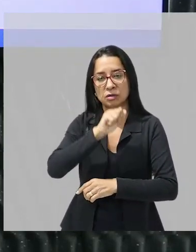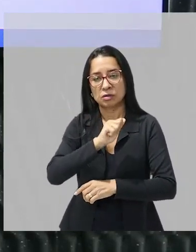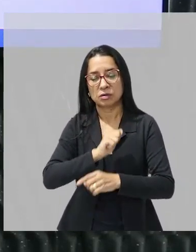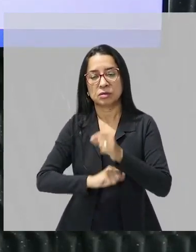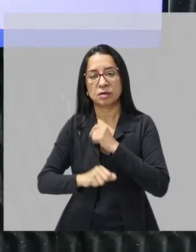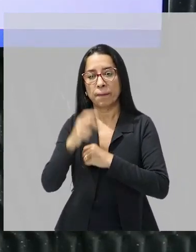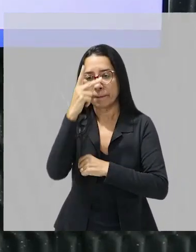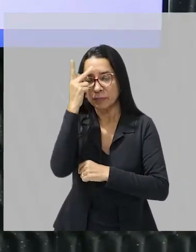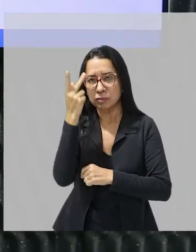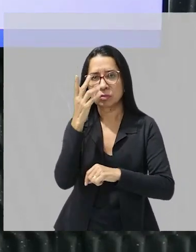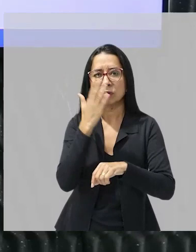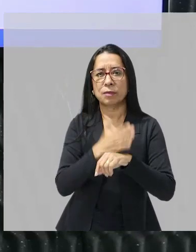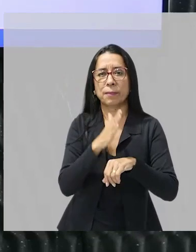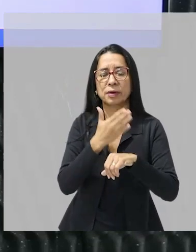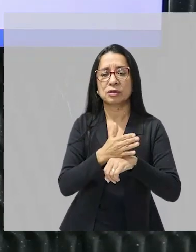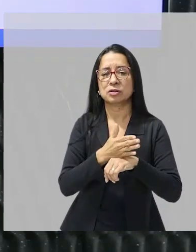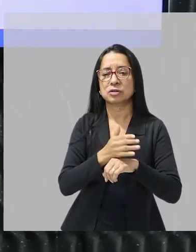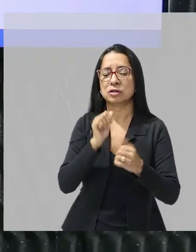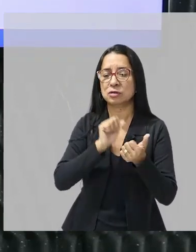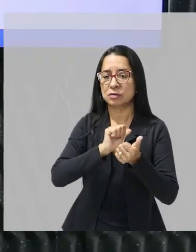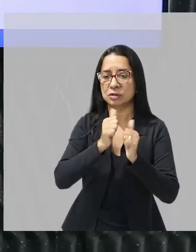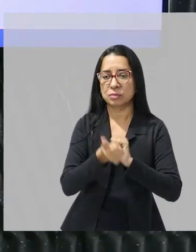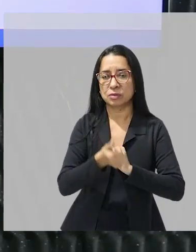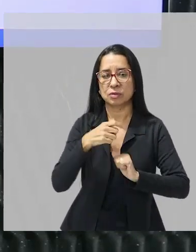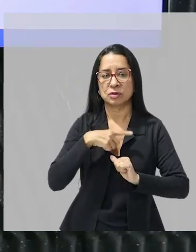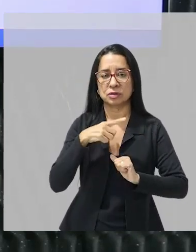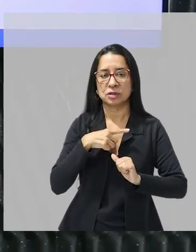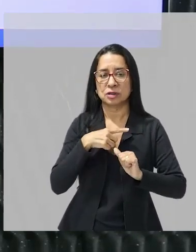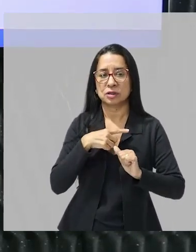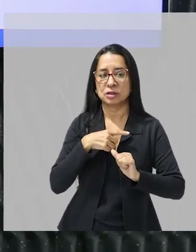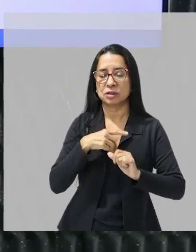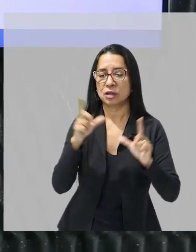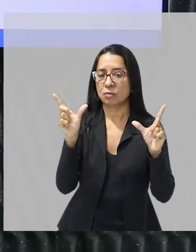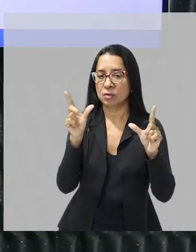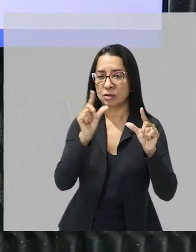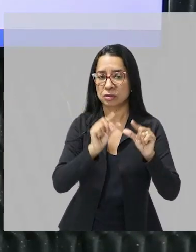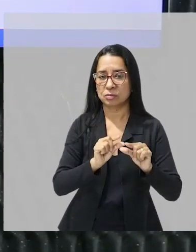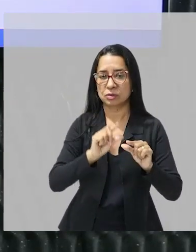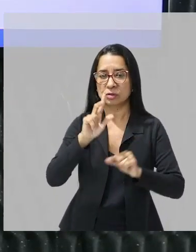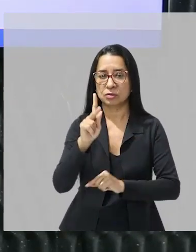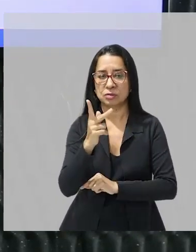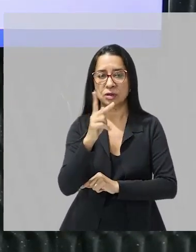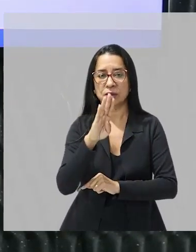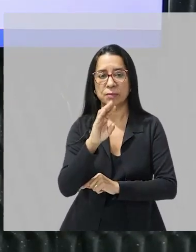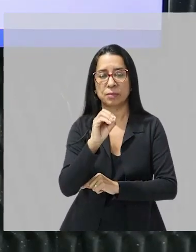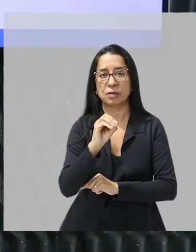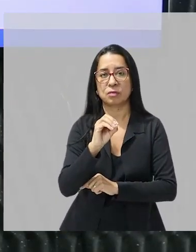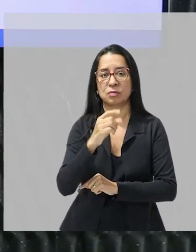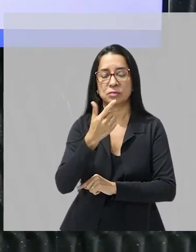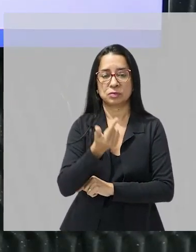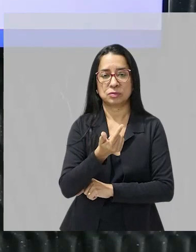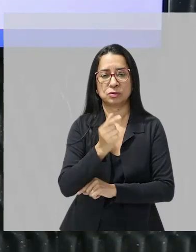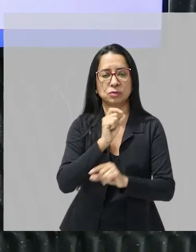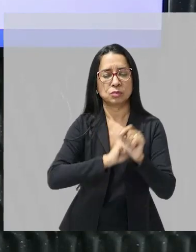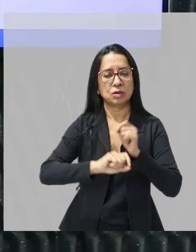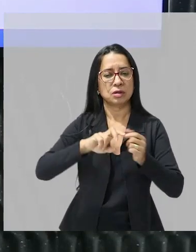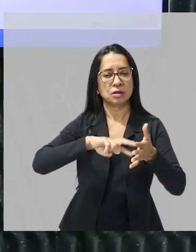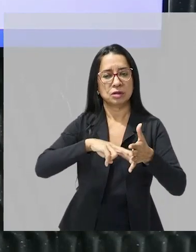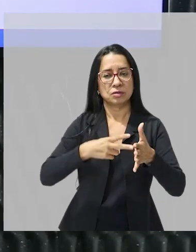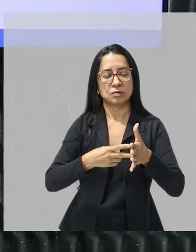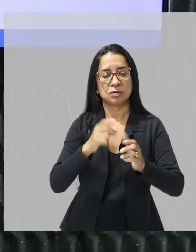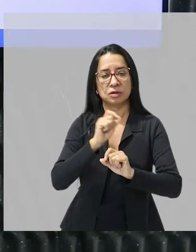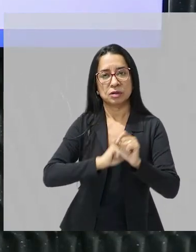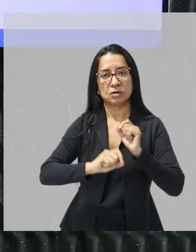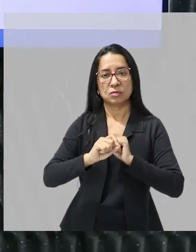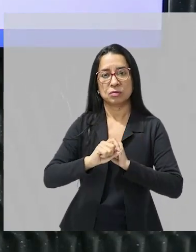grande altitude, elas têm uma diminuição da hemoglobina oxigenada. O que é a hemoglobina oxigenada, gente? É que